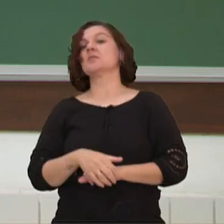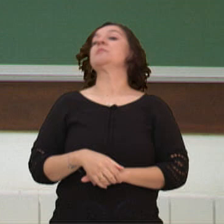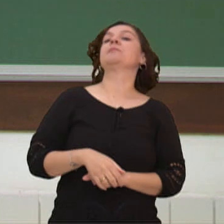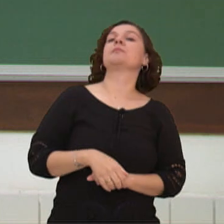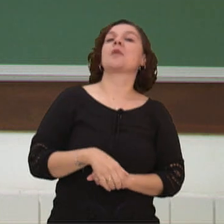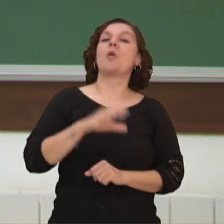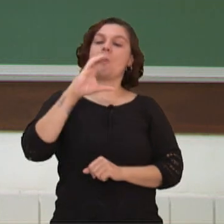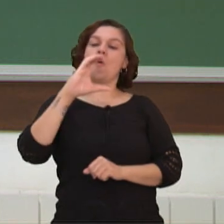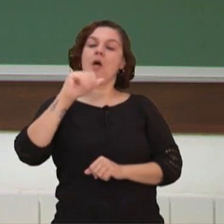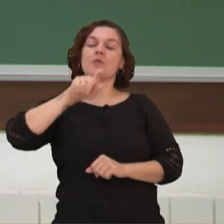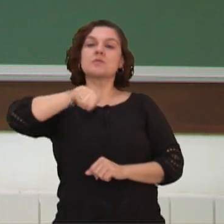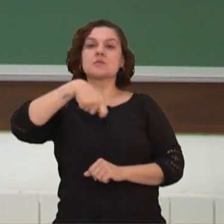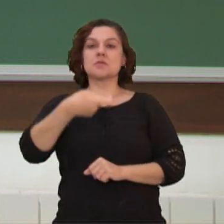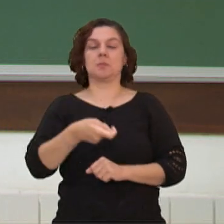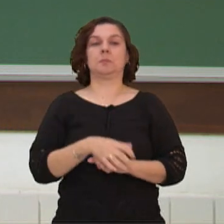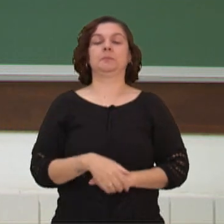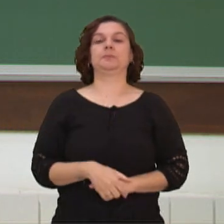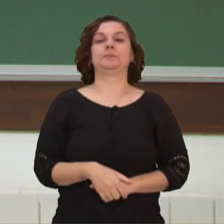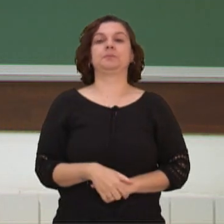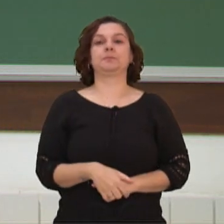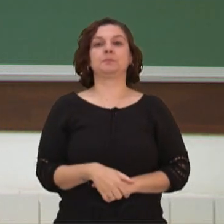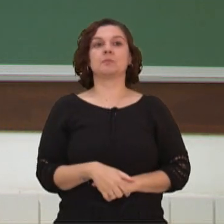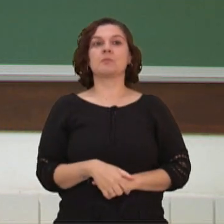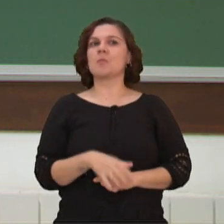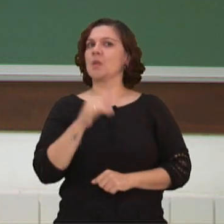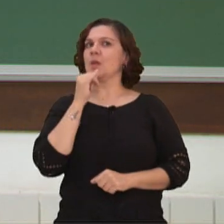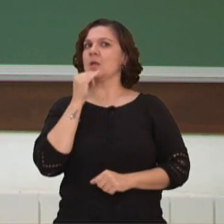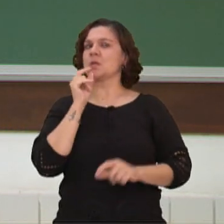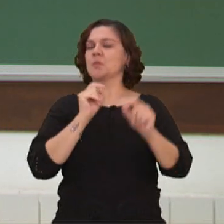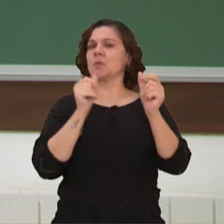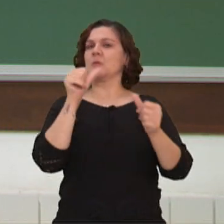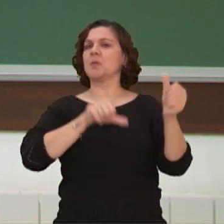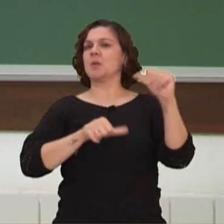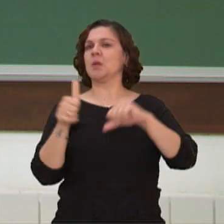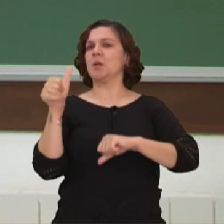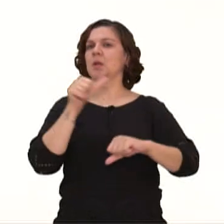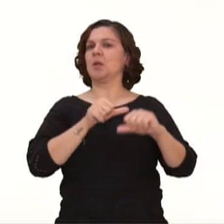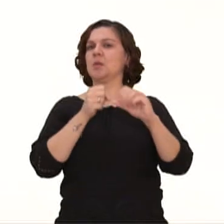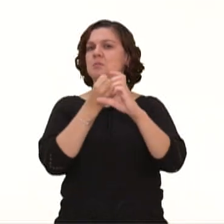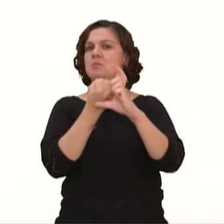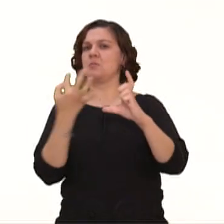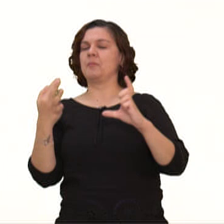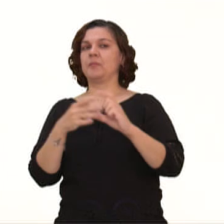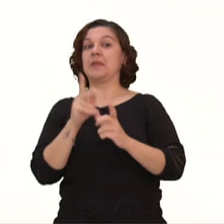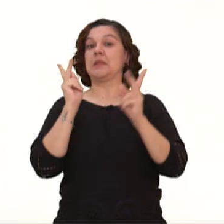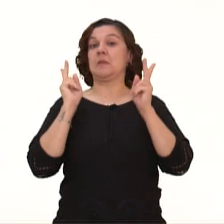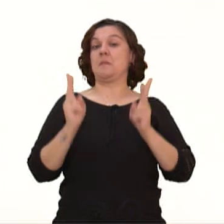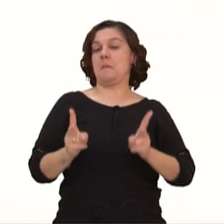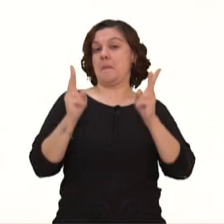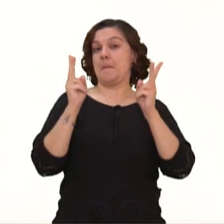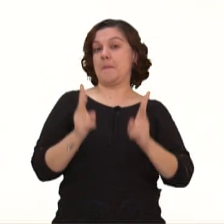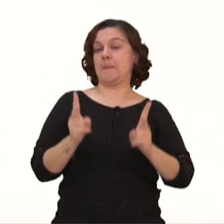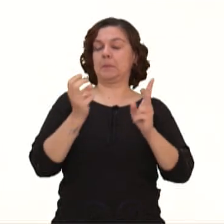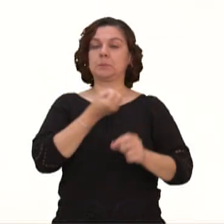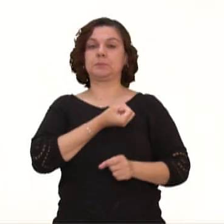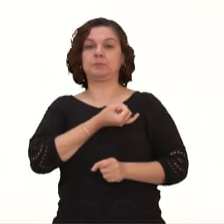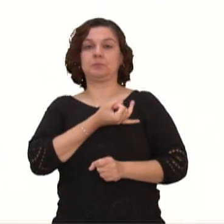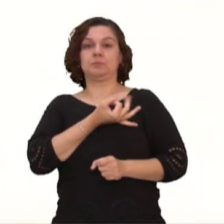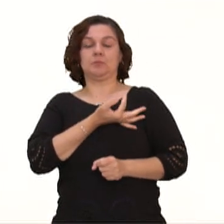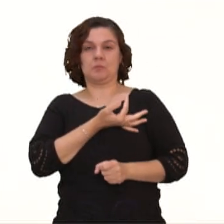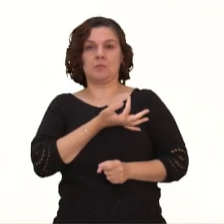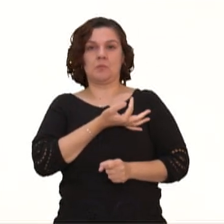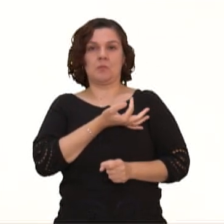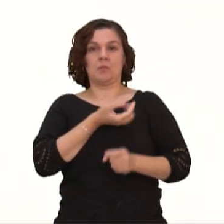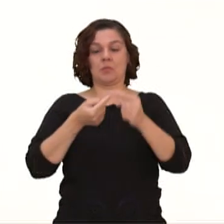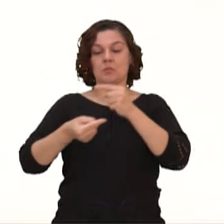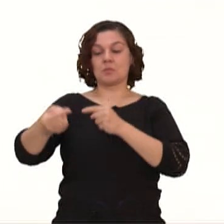Ca. Um outro exemplo. Elementos químicos. Conjunto de átomos que tem o mesmo número atômico. Todos os átomos